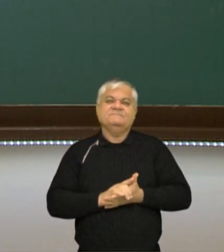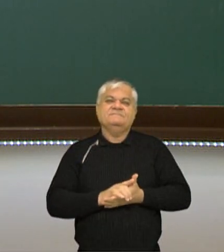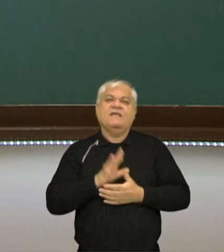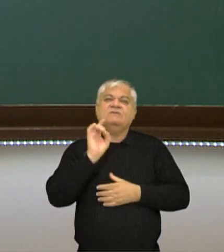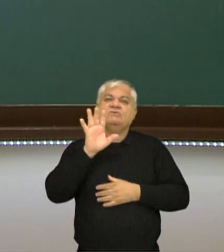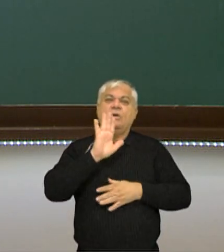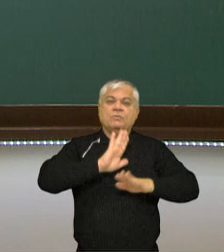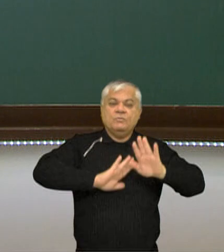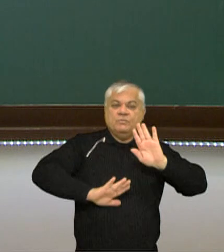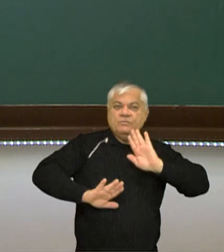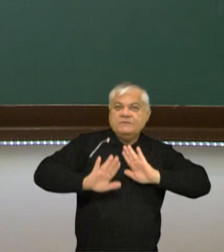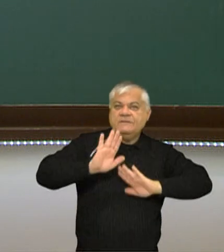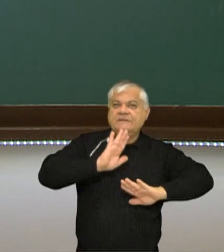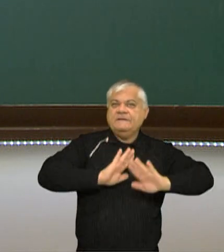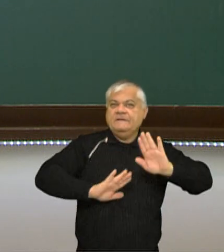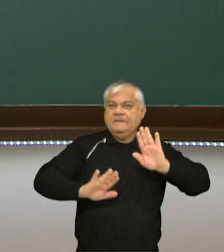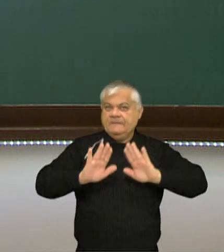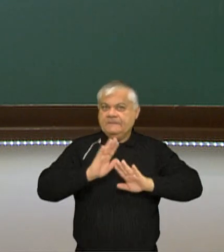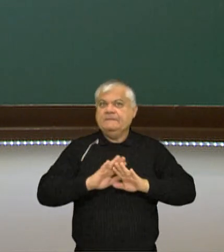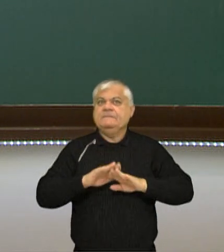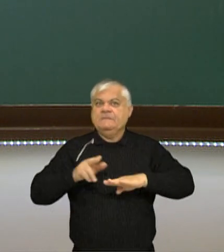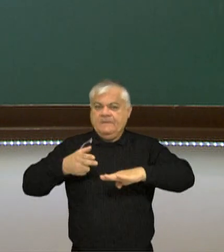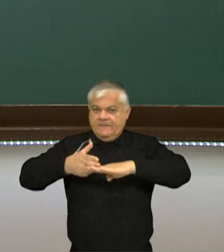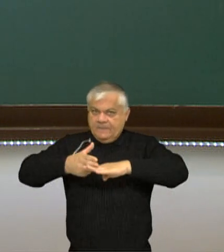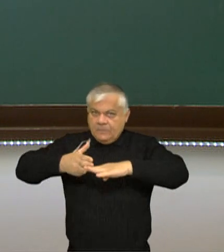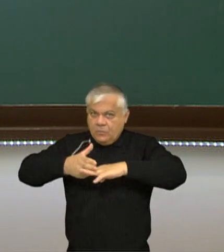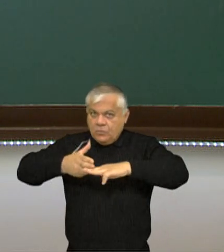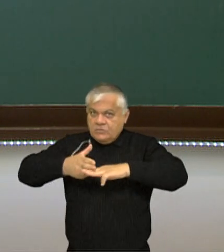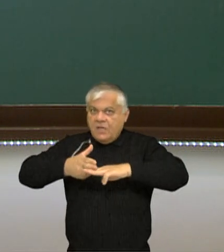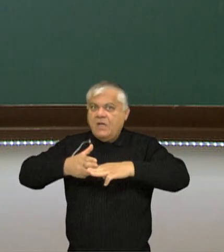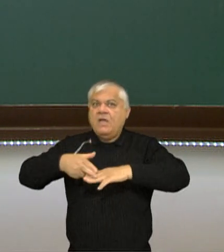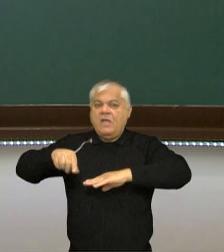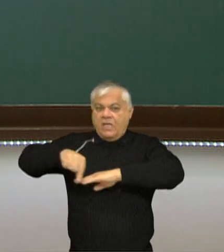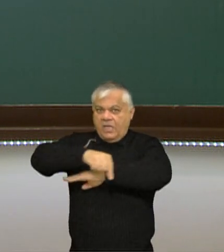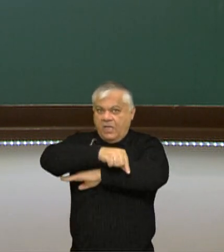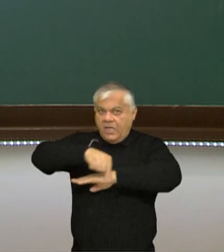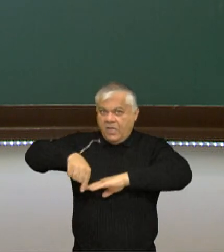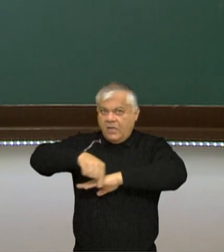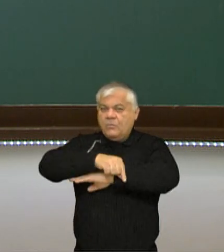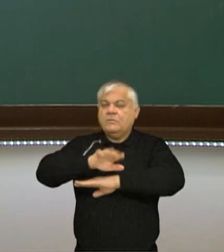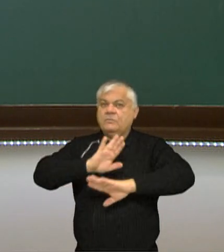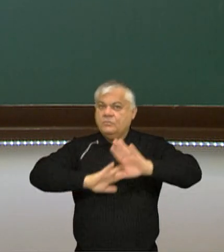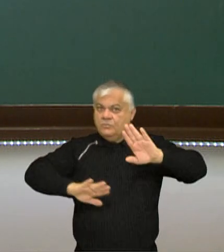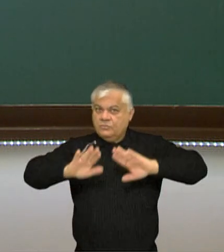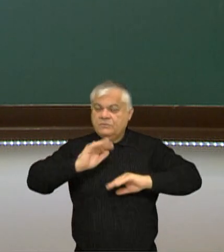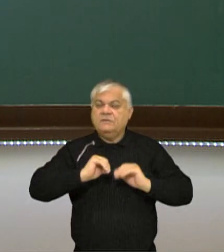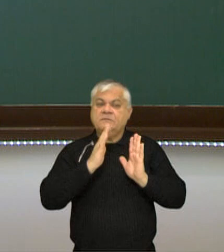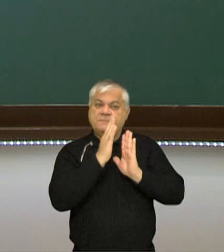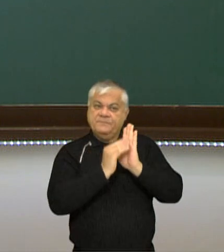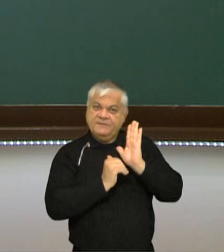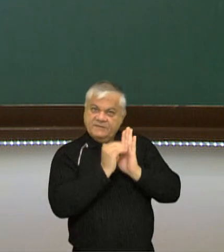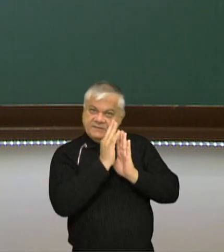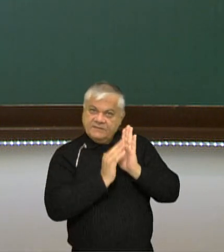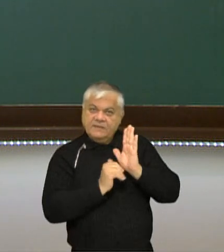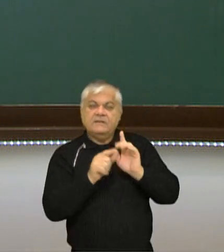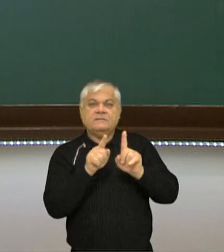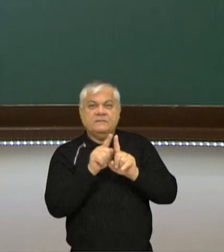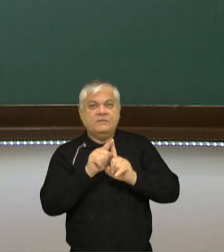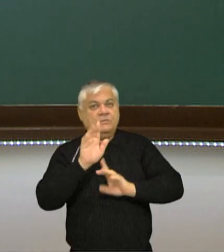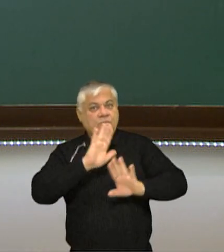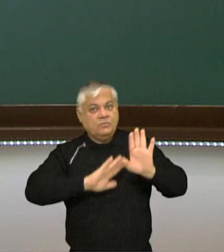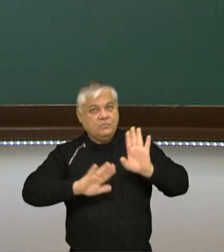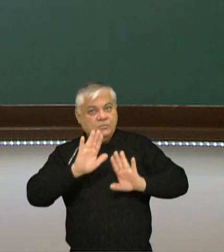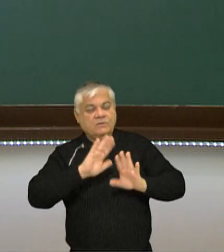de cuidado, né, na hora de usar os materiais, usar a régua, traçar, na hora da pintura também cuidar para não passar